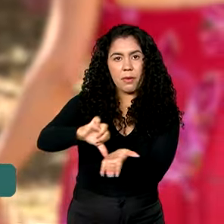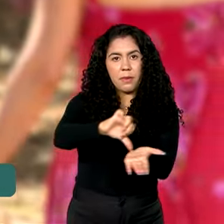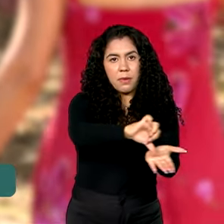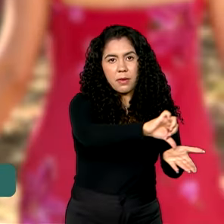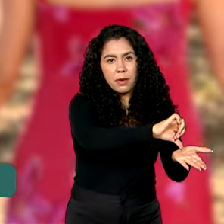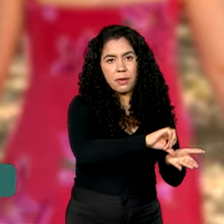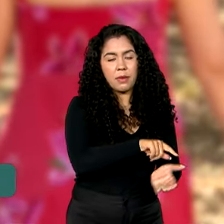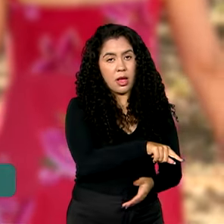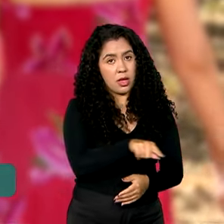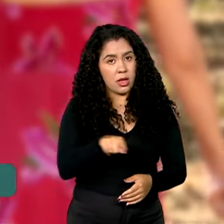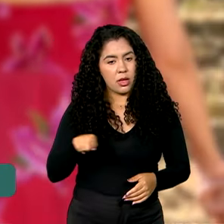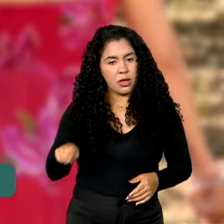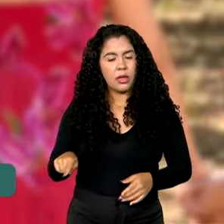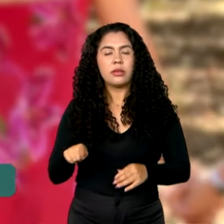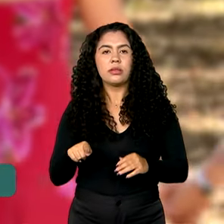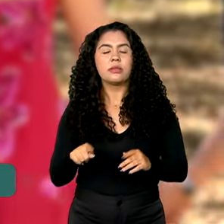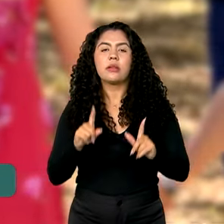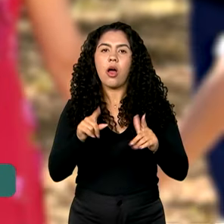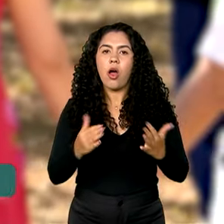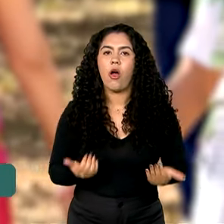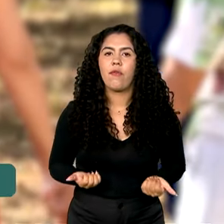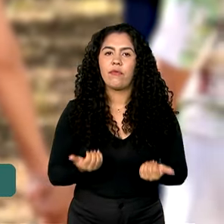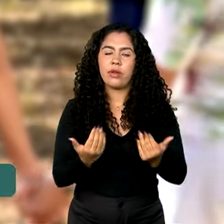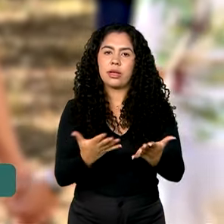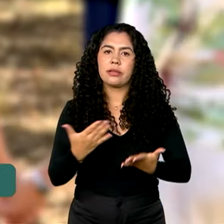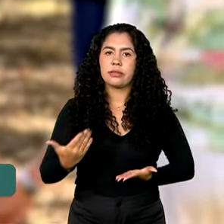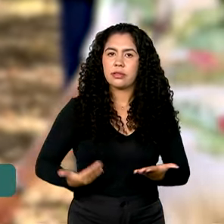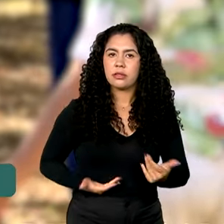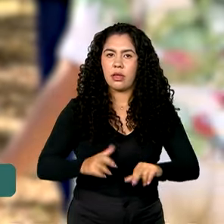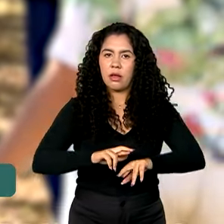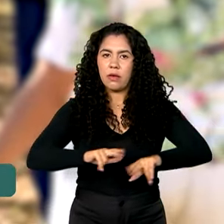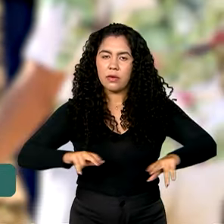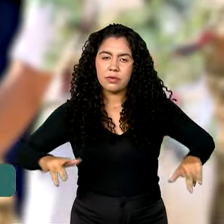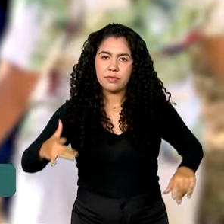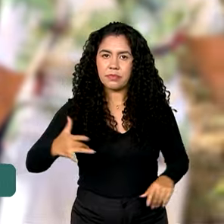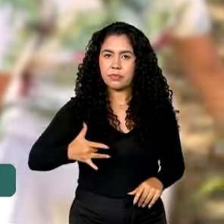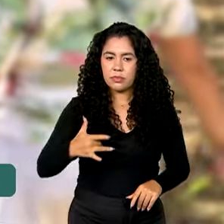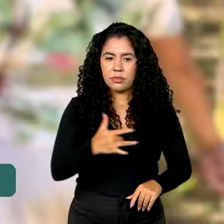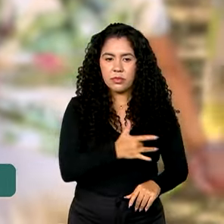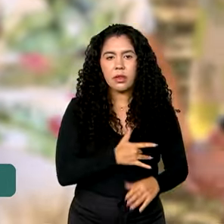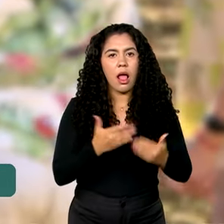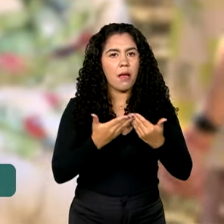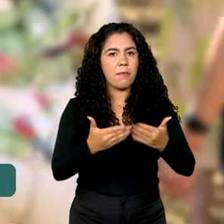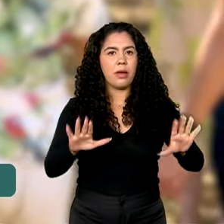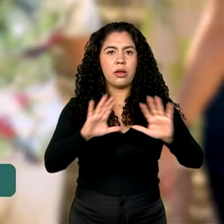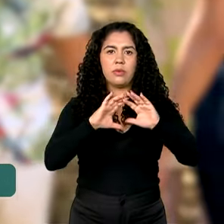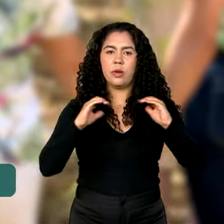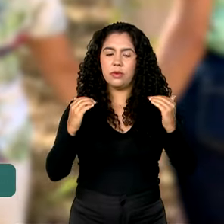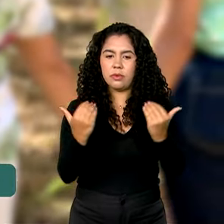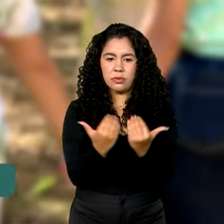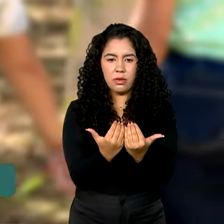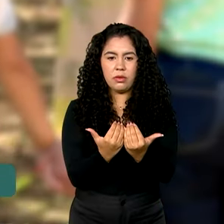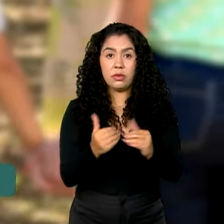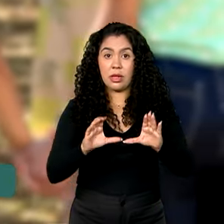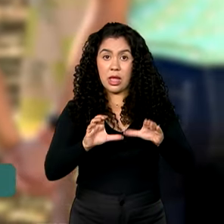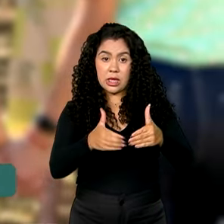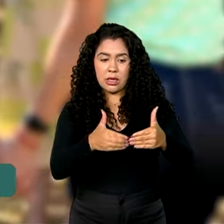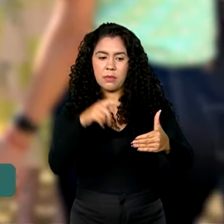psicossocial são lugares onde oferecem serviços de saúde abertos para a comunidade. Uma